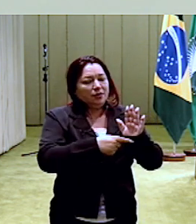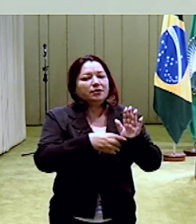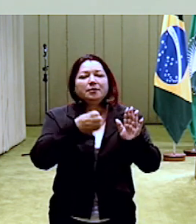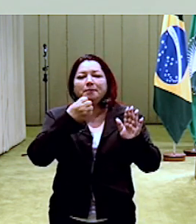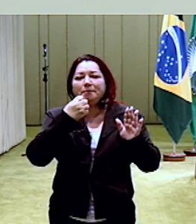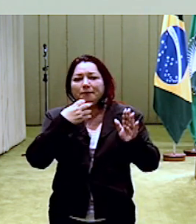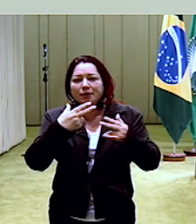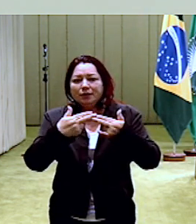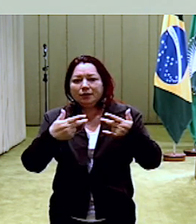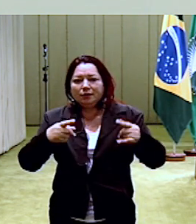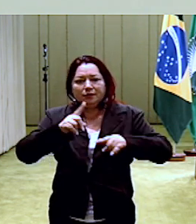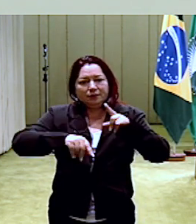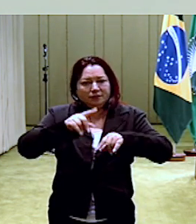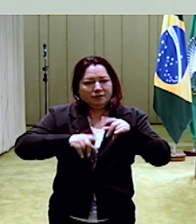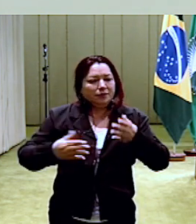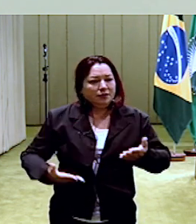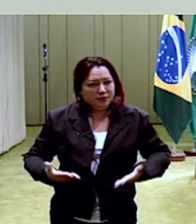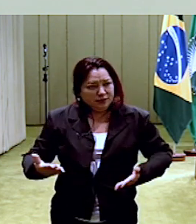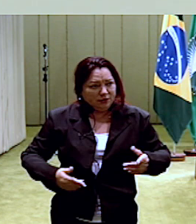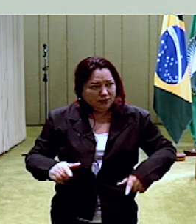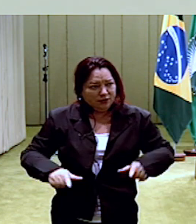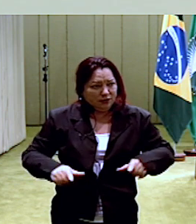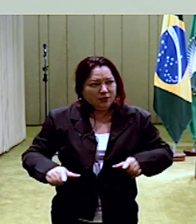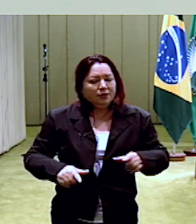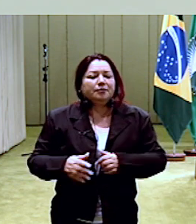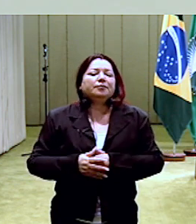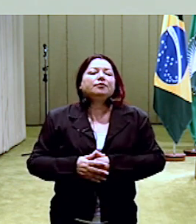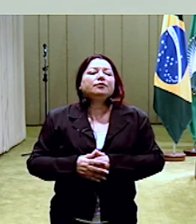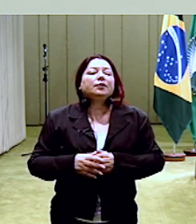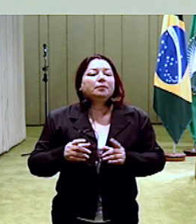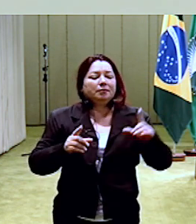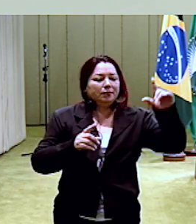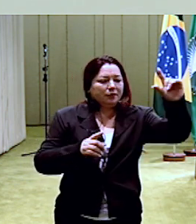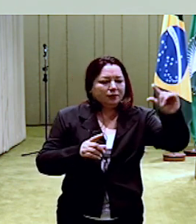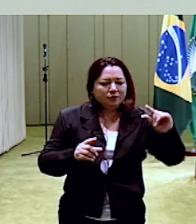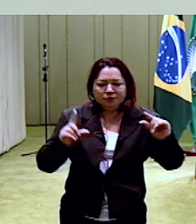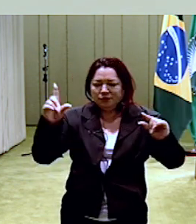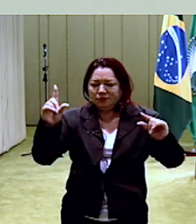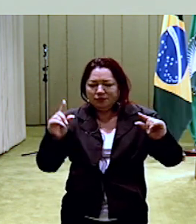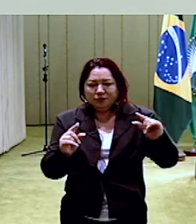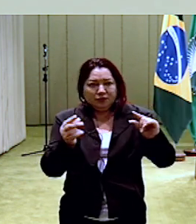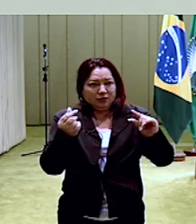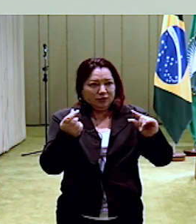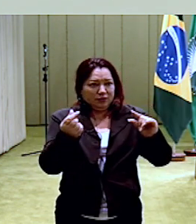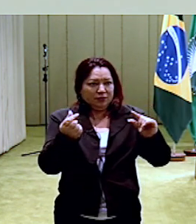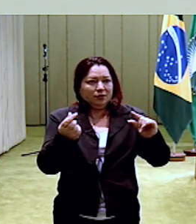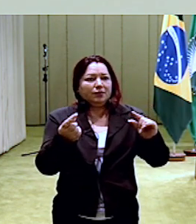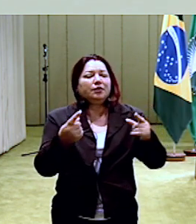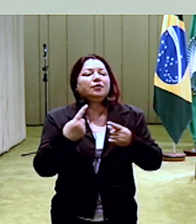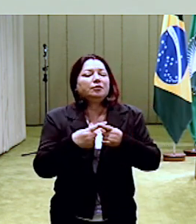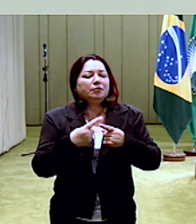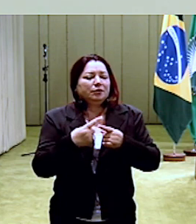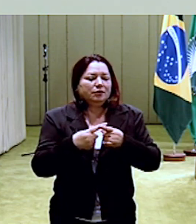serviços no continente, mas a gente reduziu significativamente esse nível de financiamento. Acho que